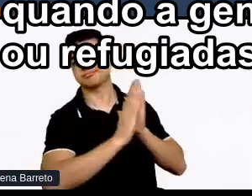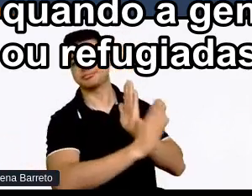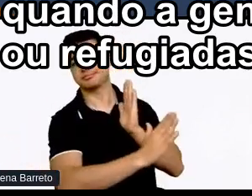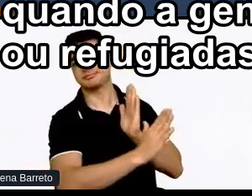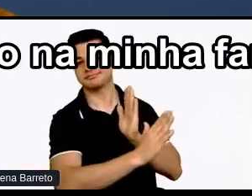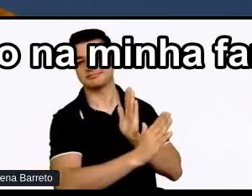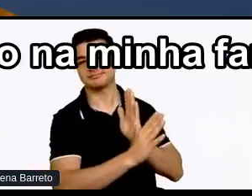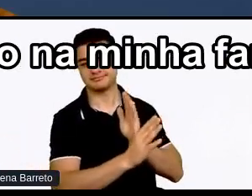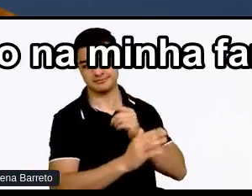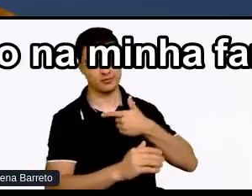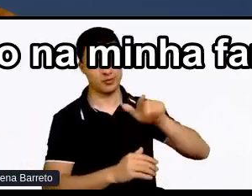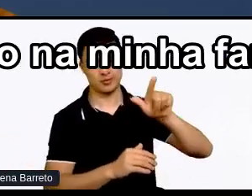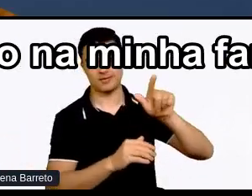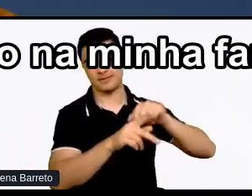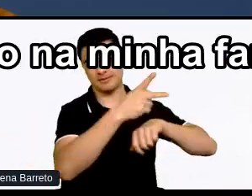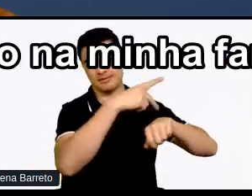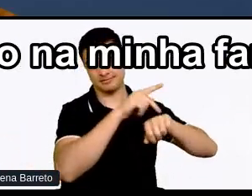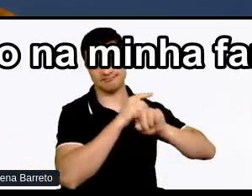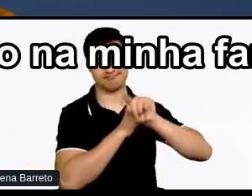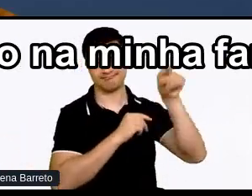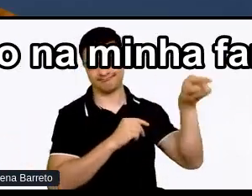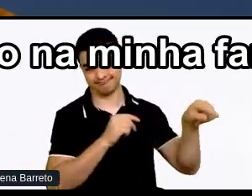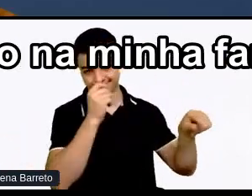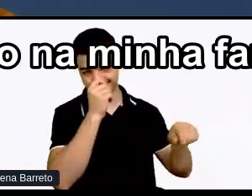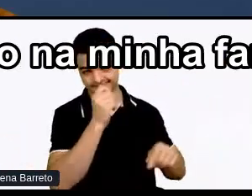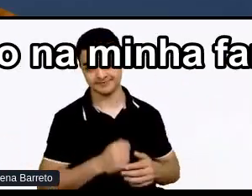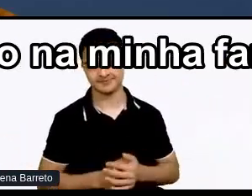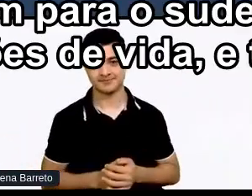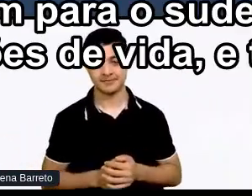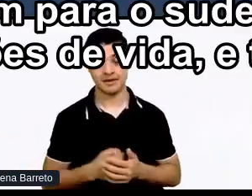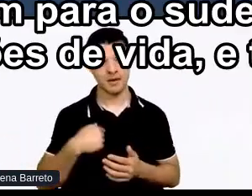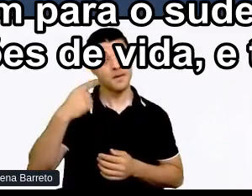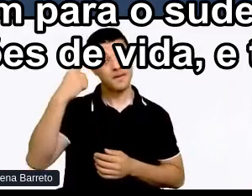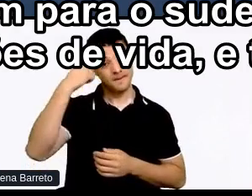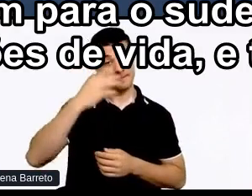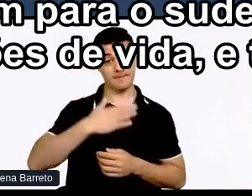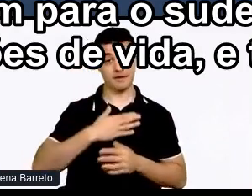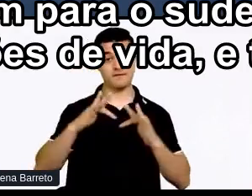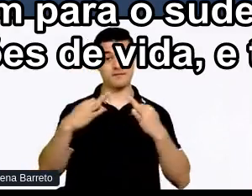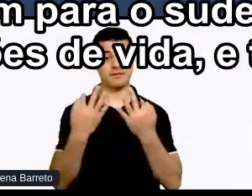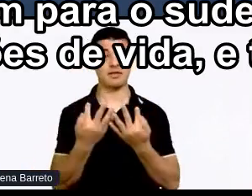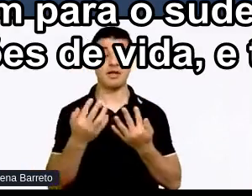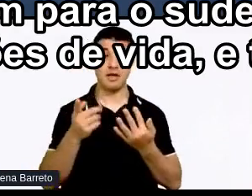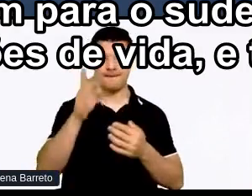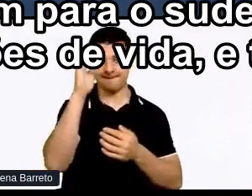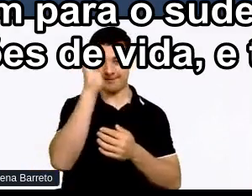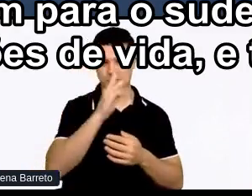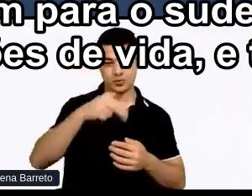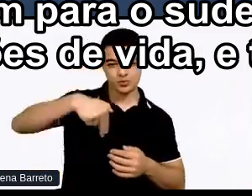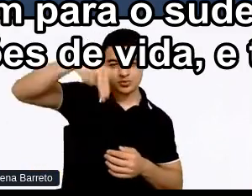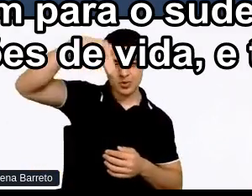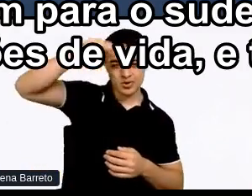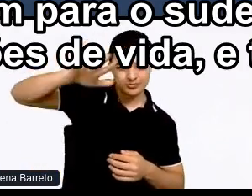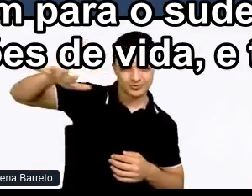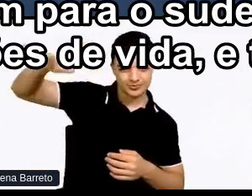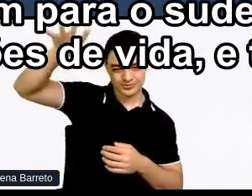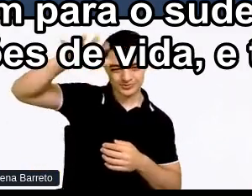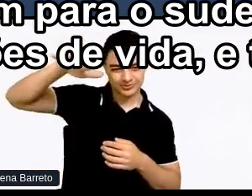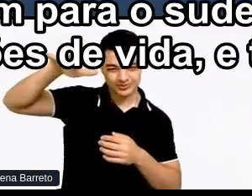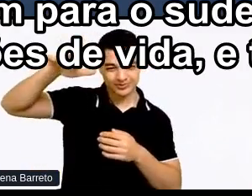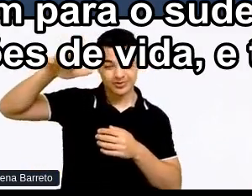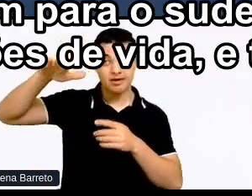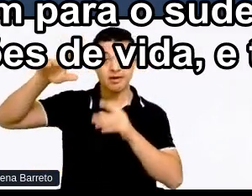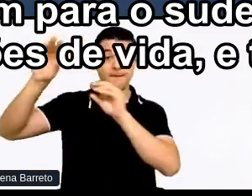a gente pensa em cisão. E quando eu penso na minha família é nordestina, e eles vieram para o Sudeste em busca de